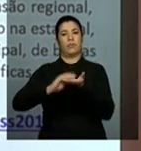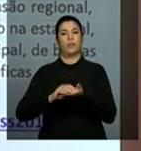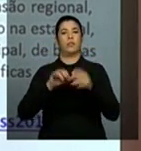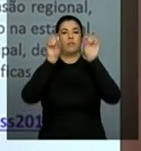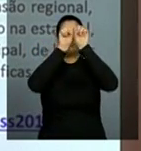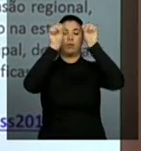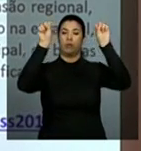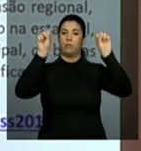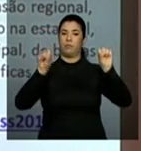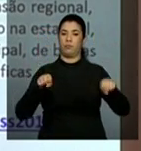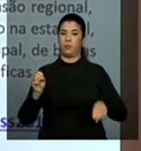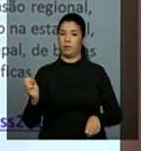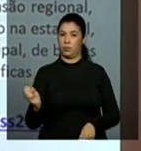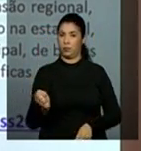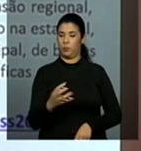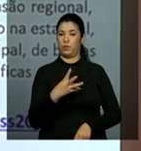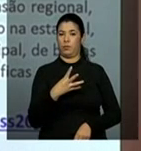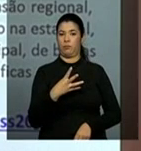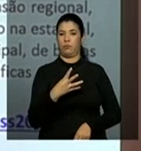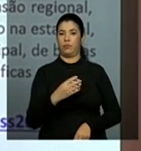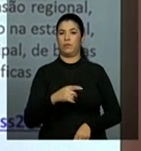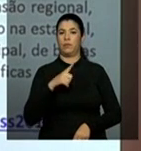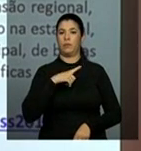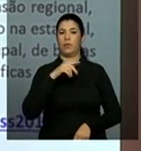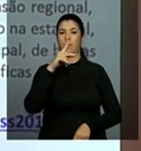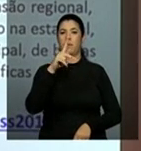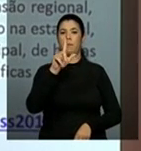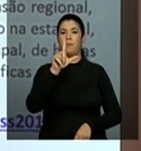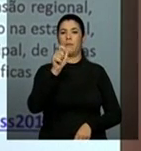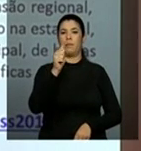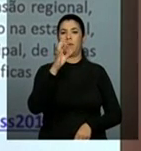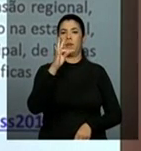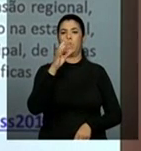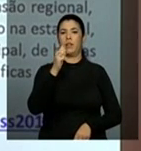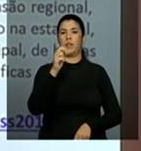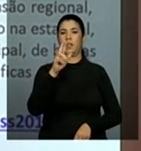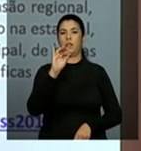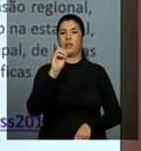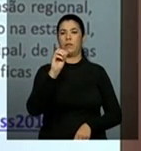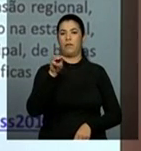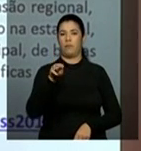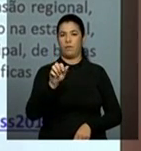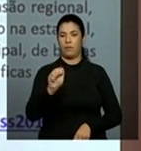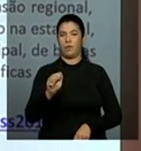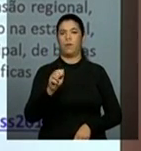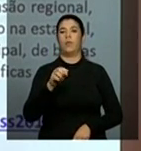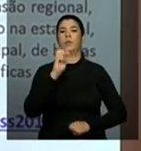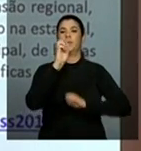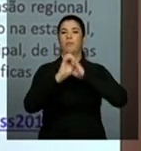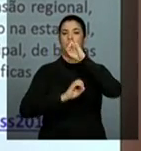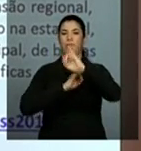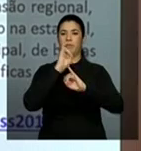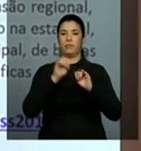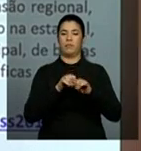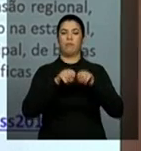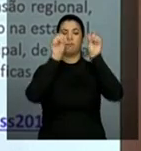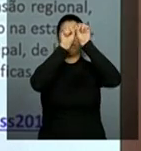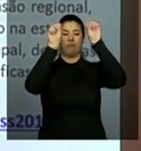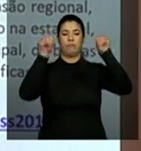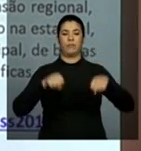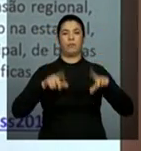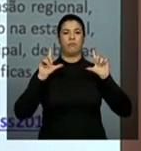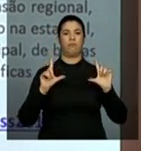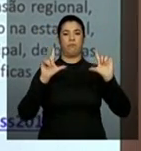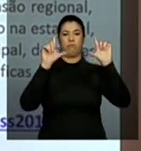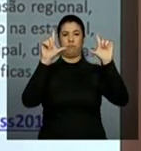muito inovador, uma plataforma web, com mecanismos muito inovadores para a gente fazer